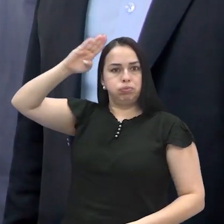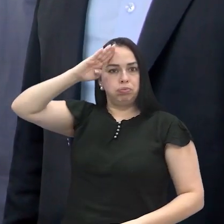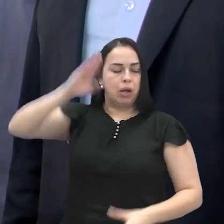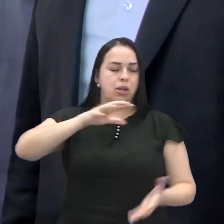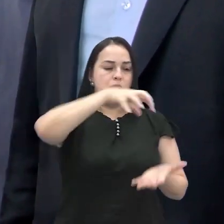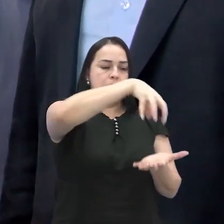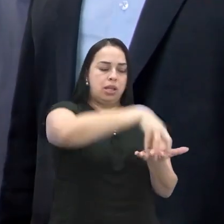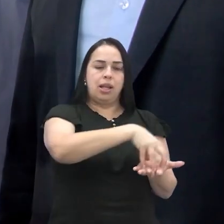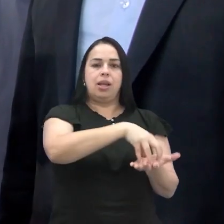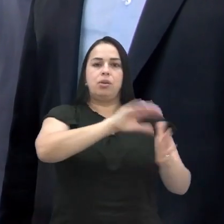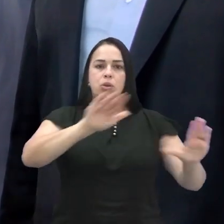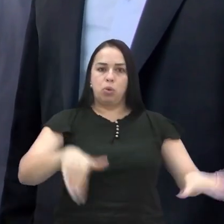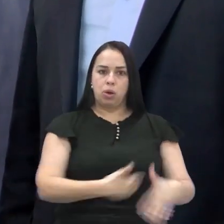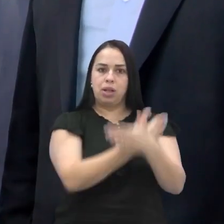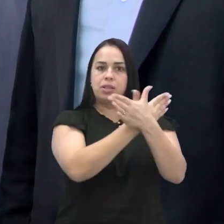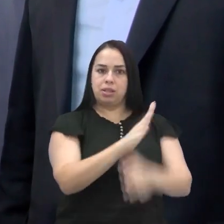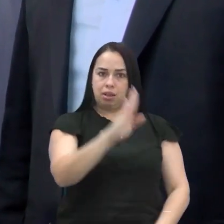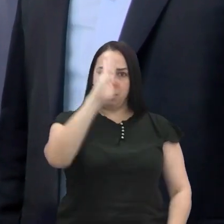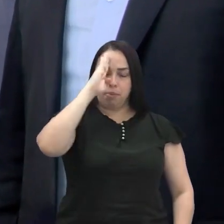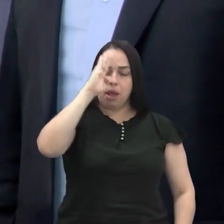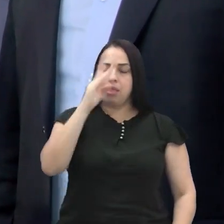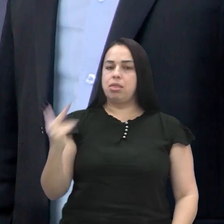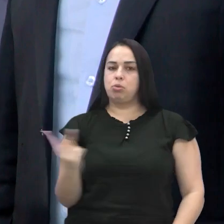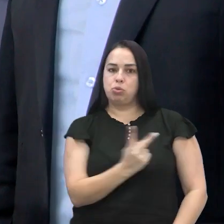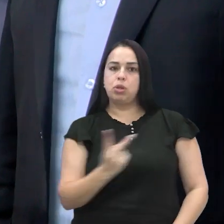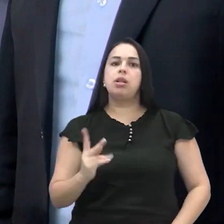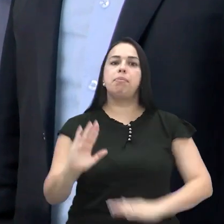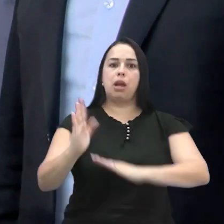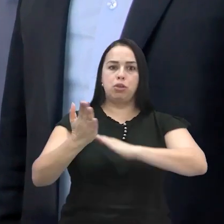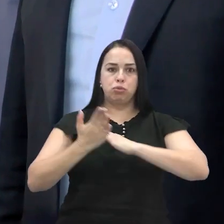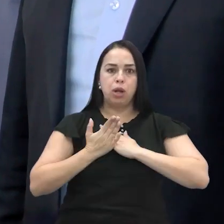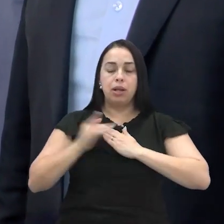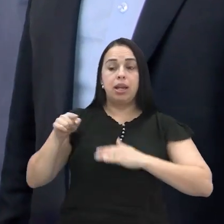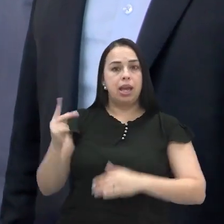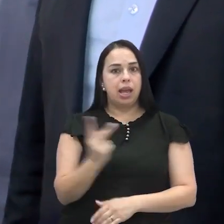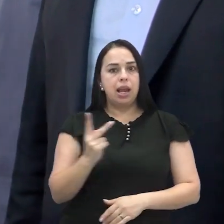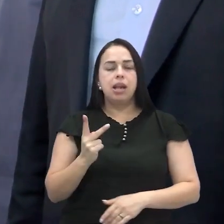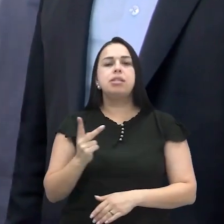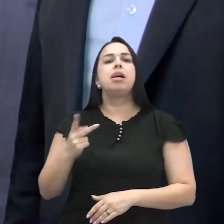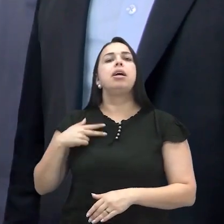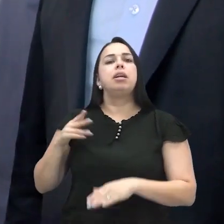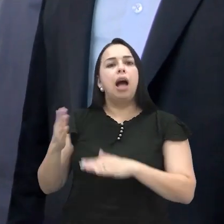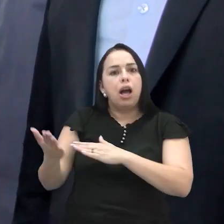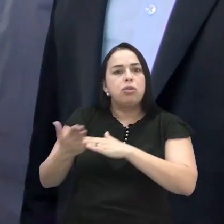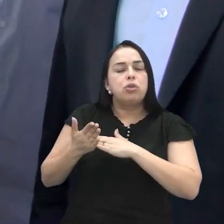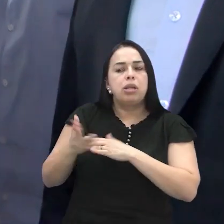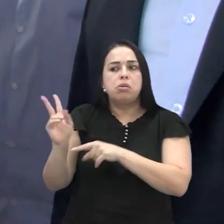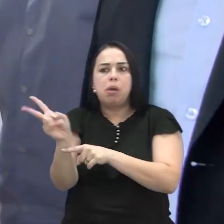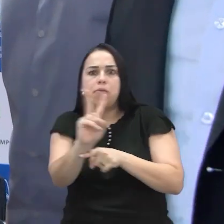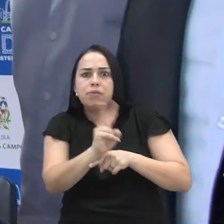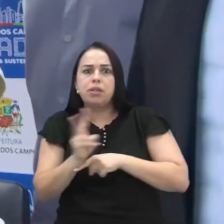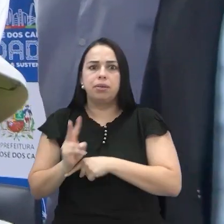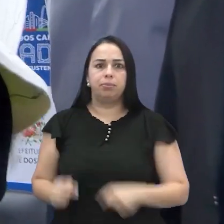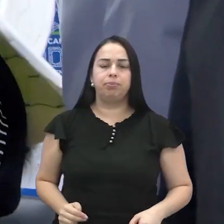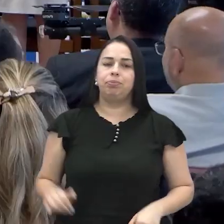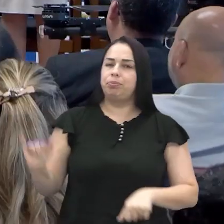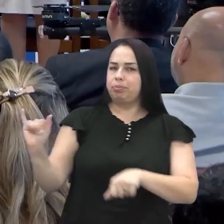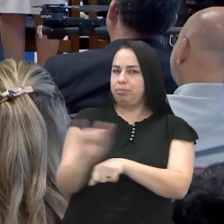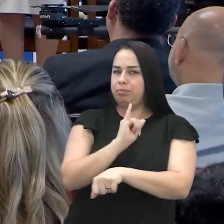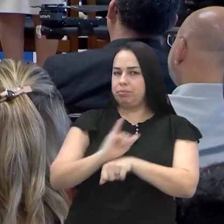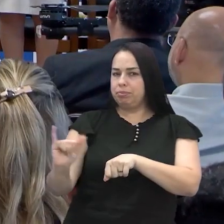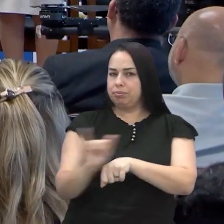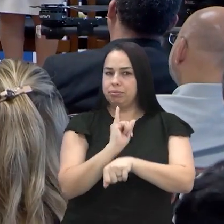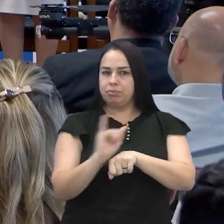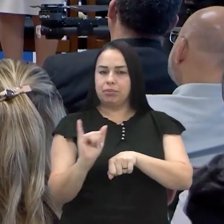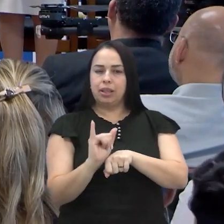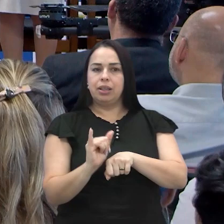tanto o DCTA também com ações internas, o tiro de guerra com aqueles, os meninos lá nos ajudam nas ruas também, em fiscalização. Medidas